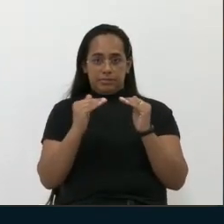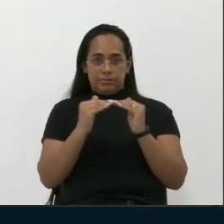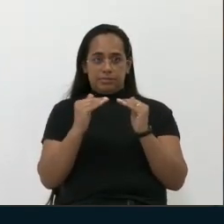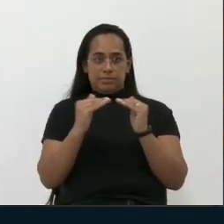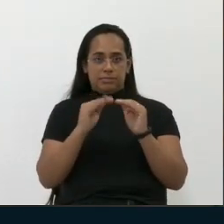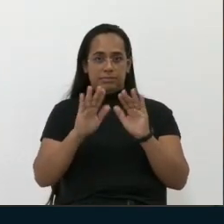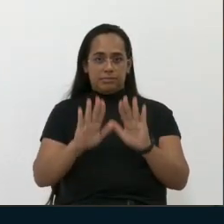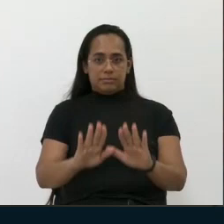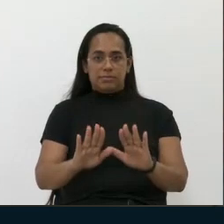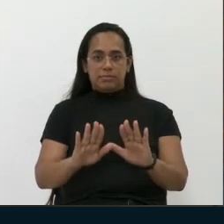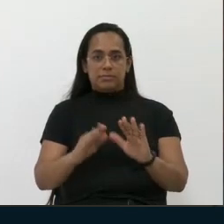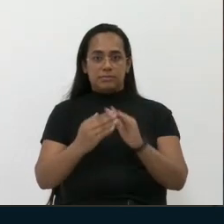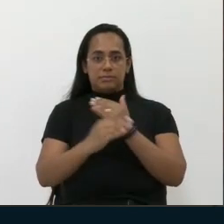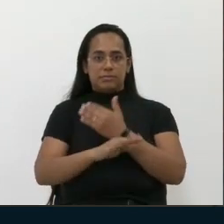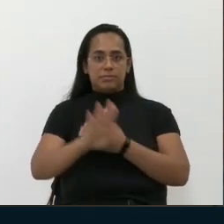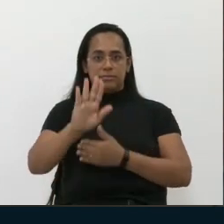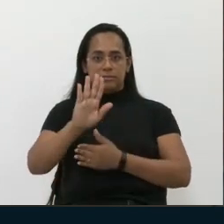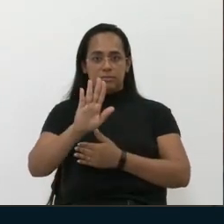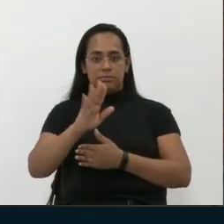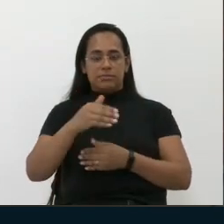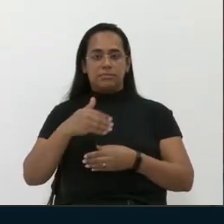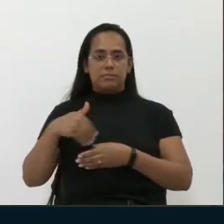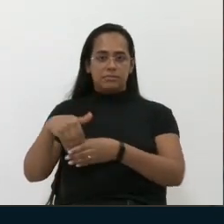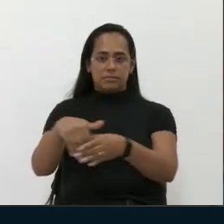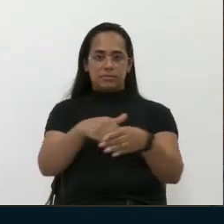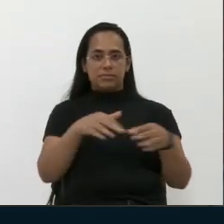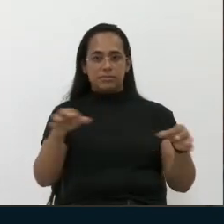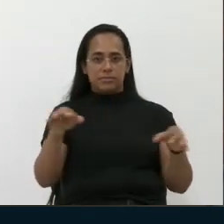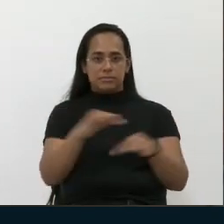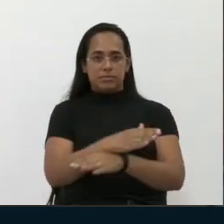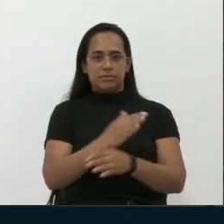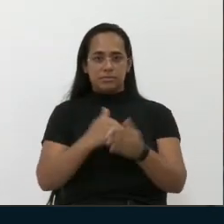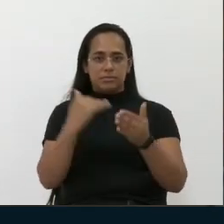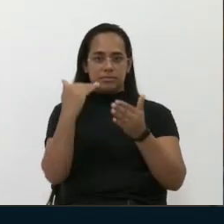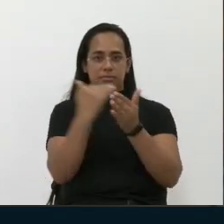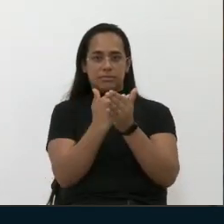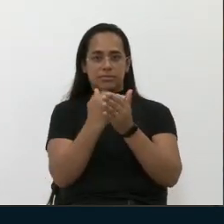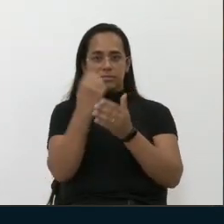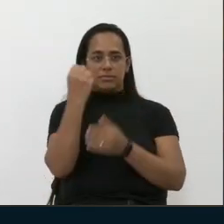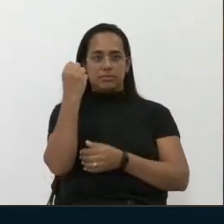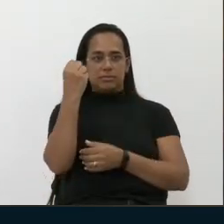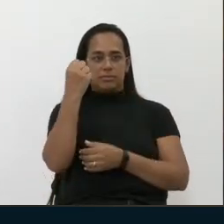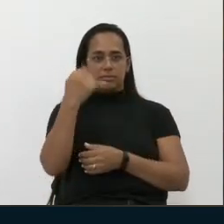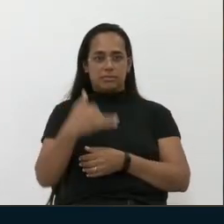manifestem. Encerrada a votação, aprovado, encaminhe-se.